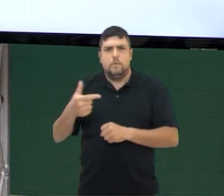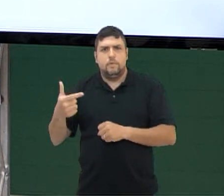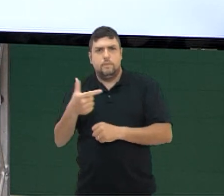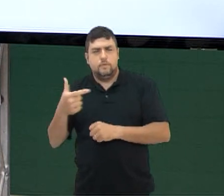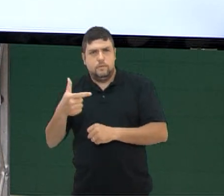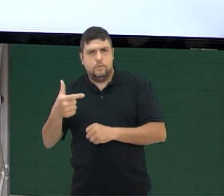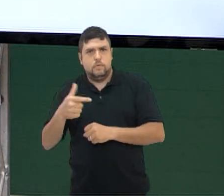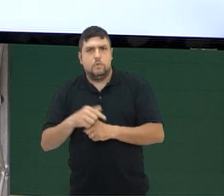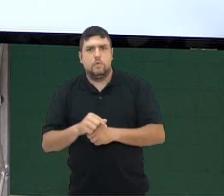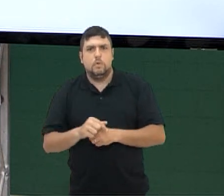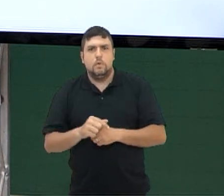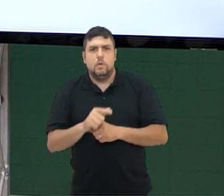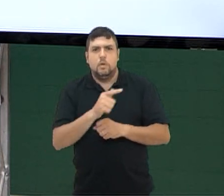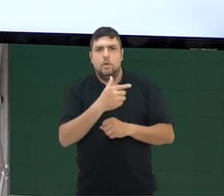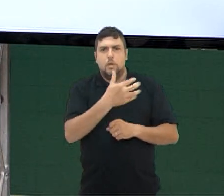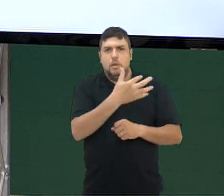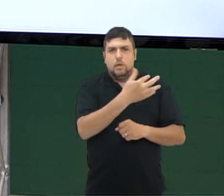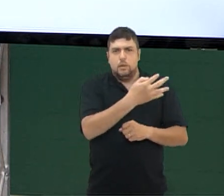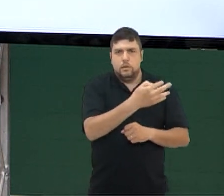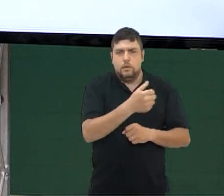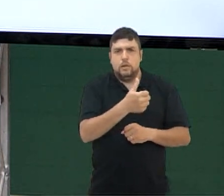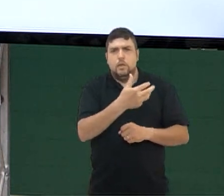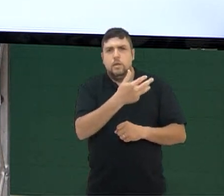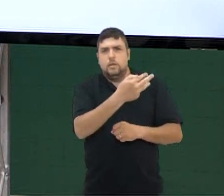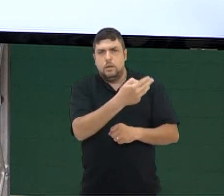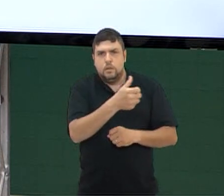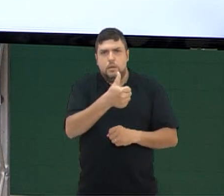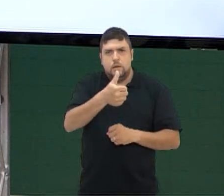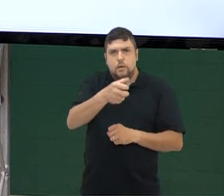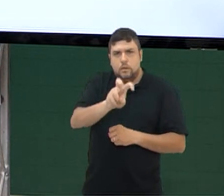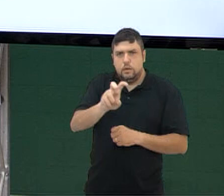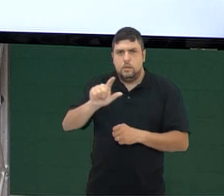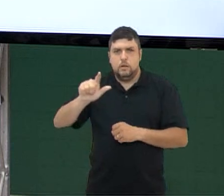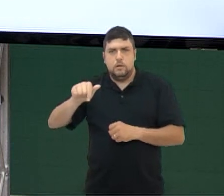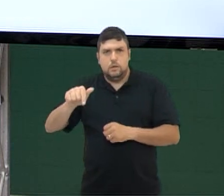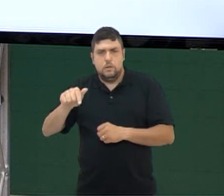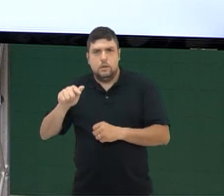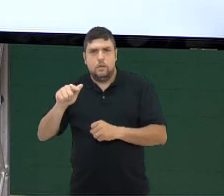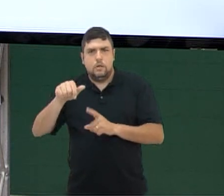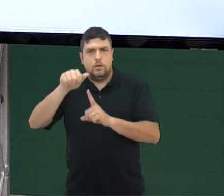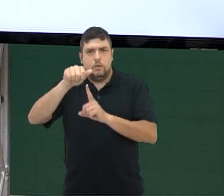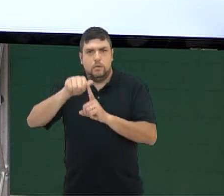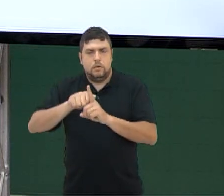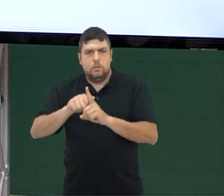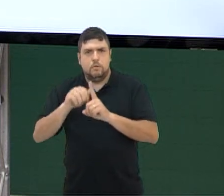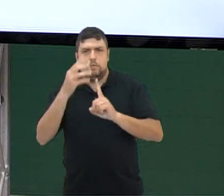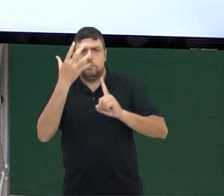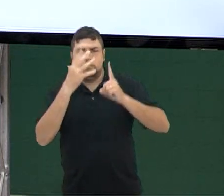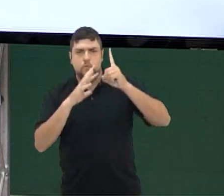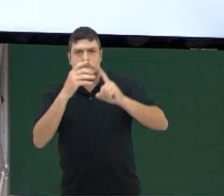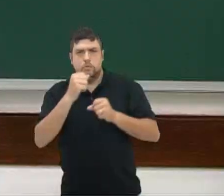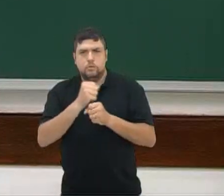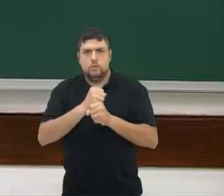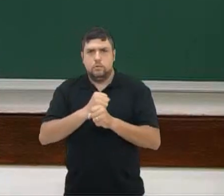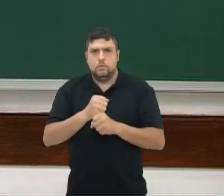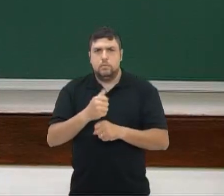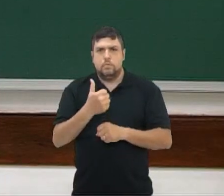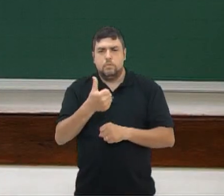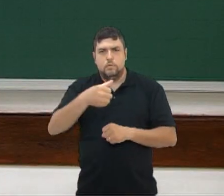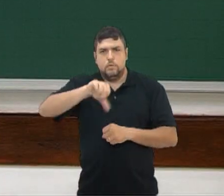em 13, 15 e 17 de fevereiro de 1922, ela marca oficialmente o começo do modernismo no Brasil, mas